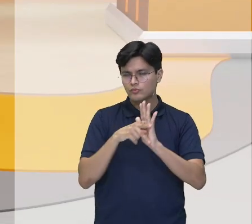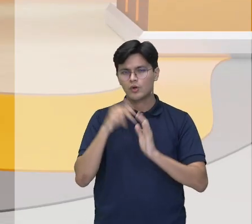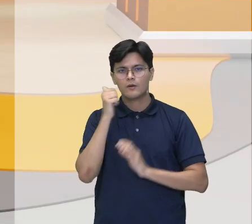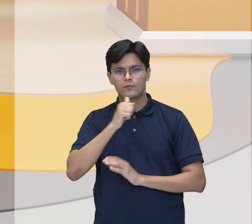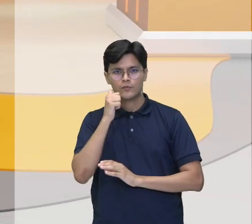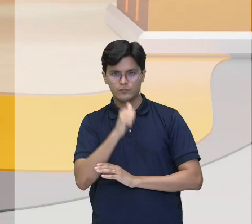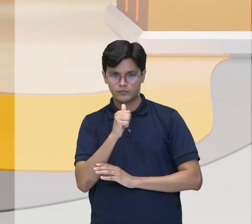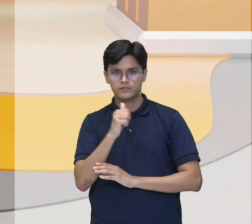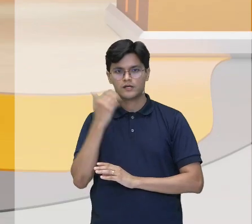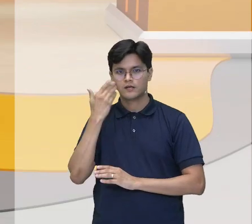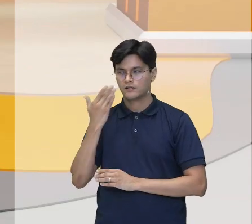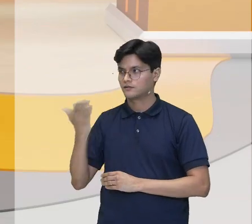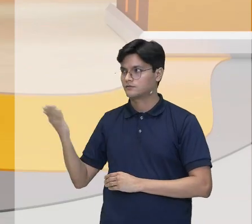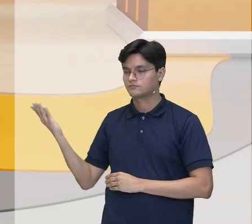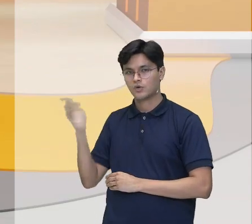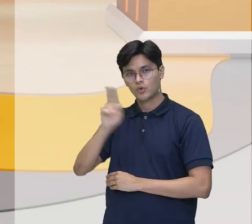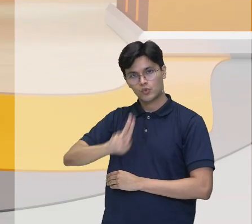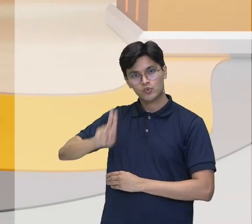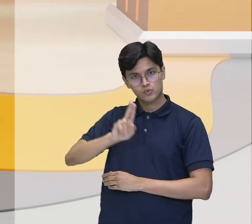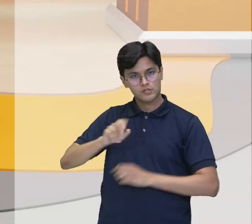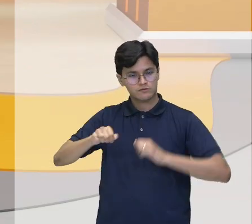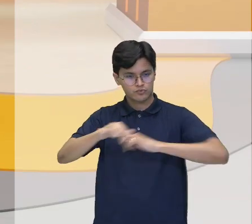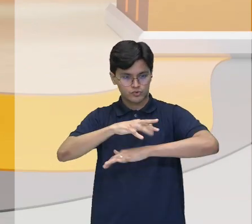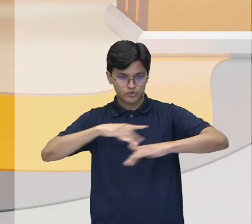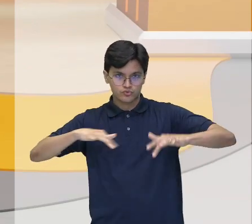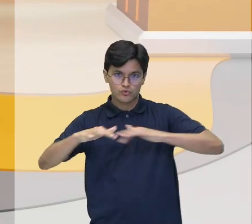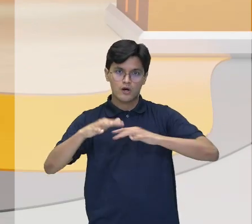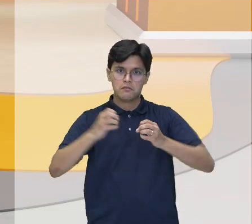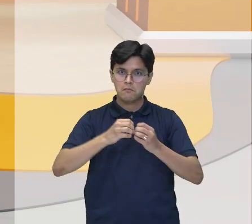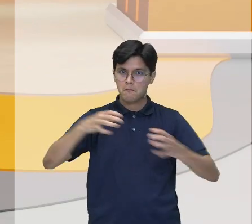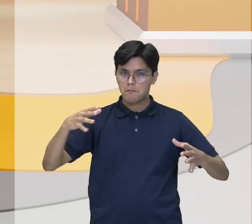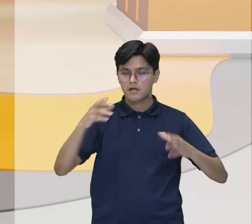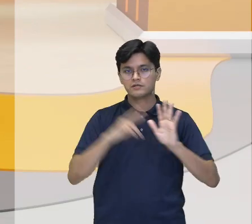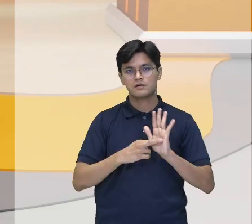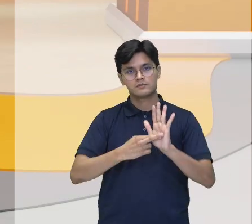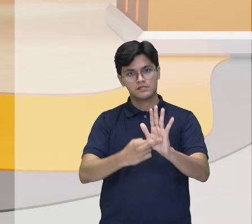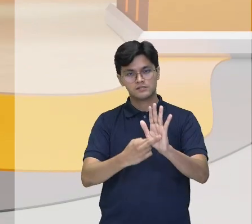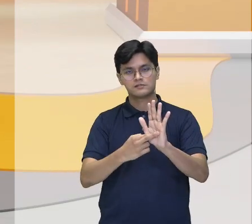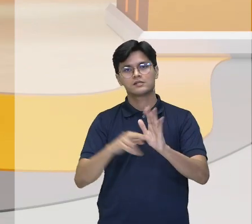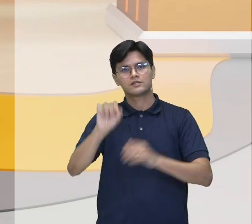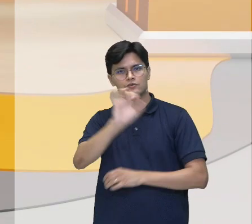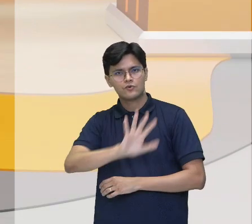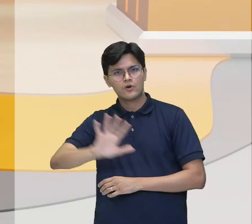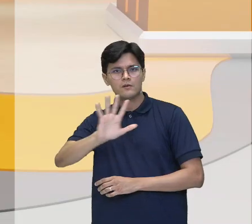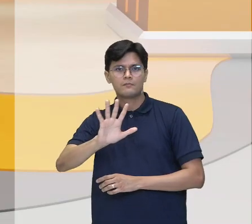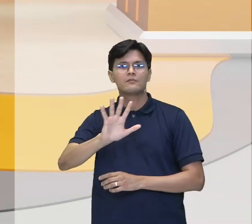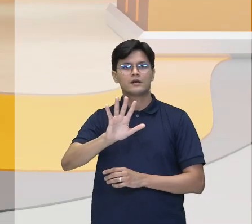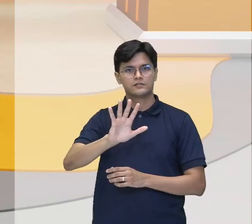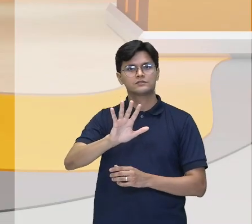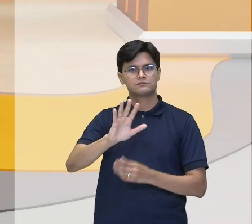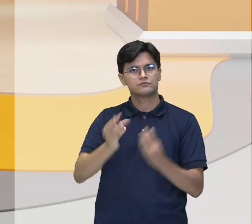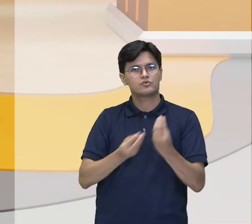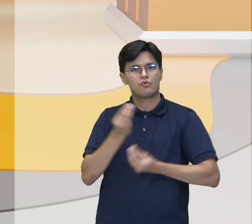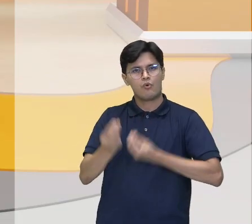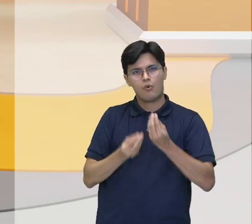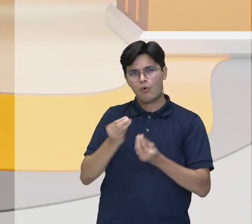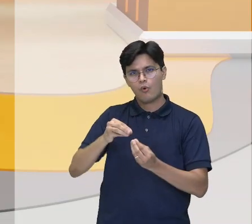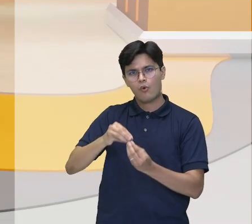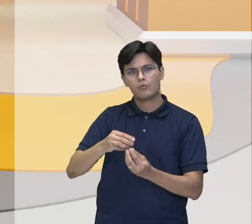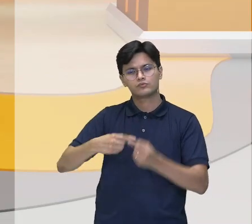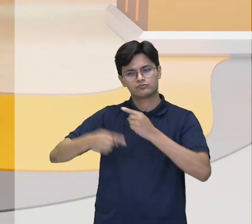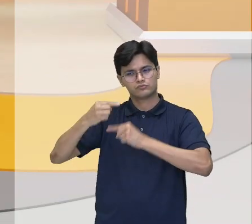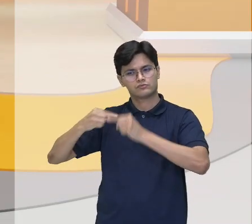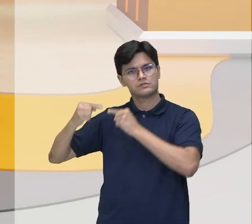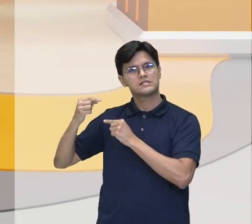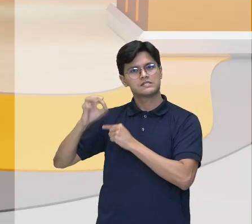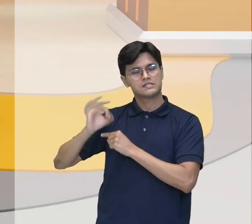em funerais e rituais mágicos e representam uma imagem idealizada dos ancestrais. Então, essas 3